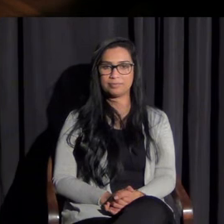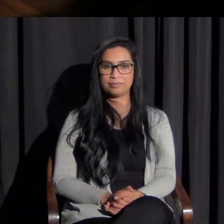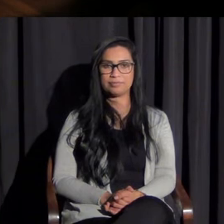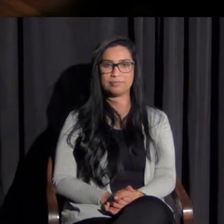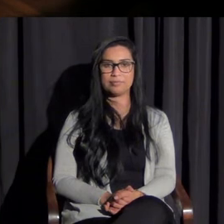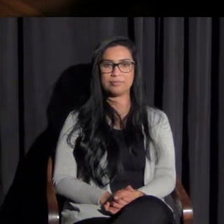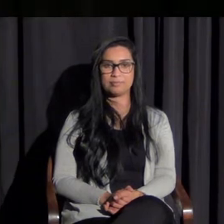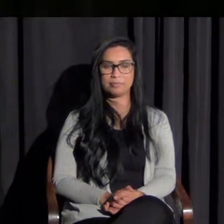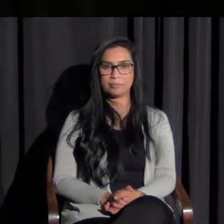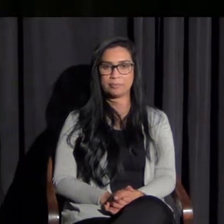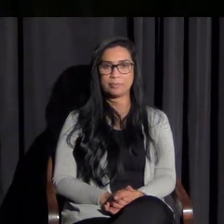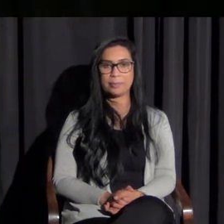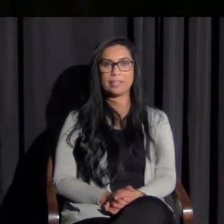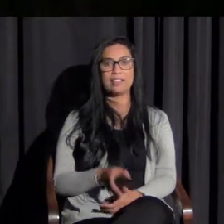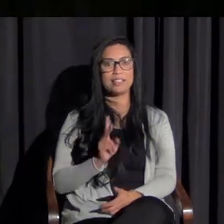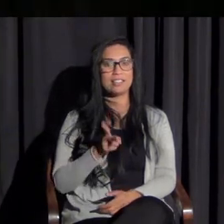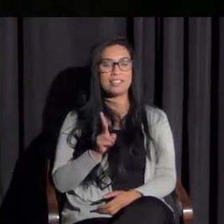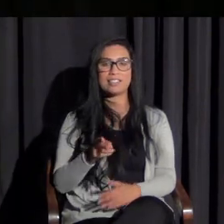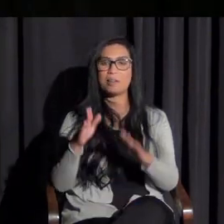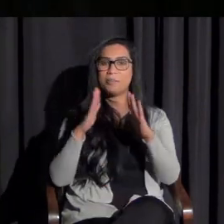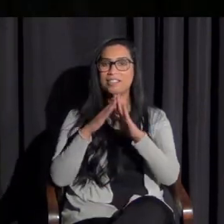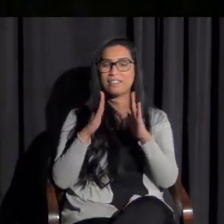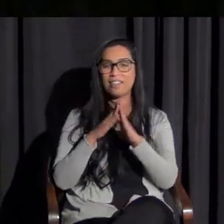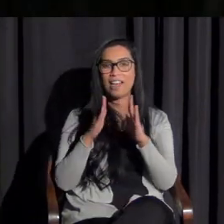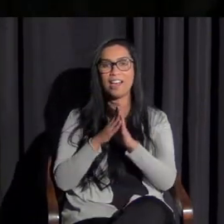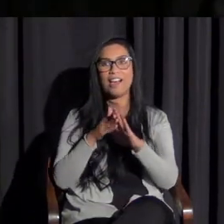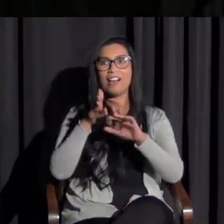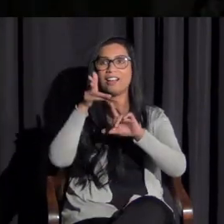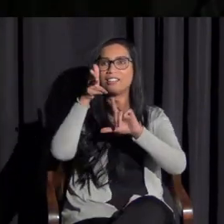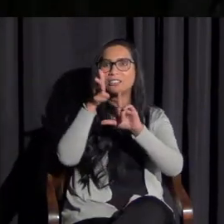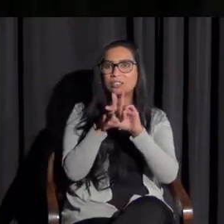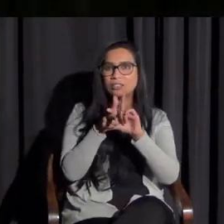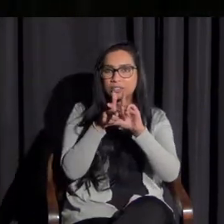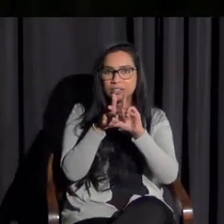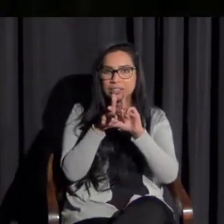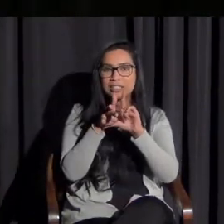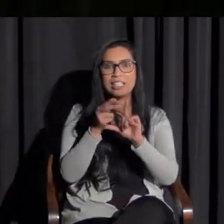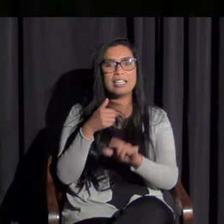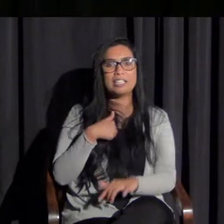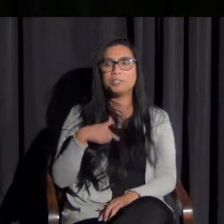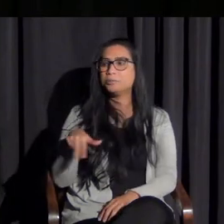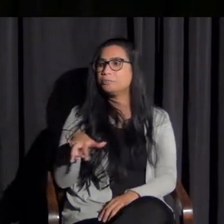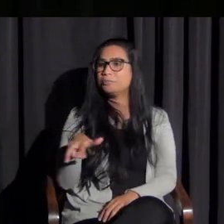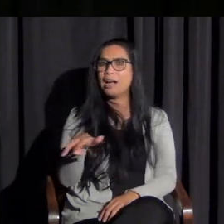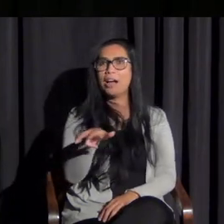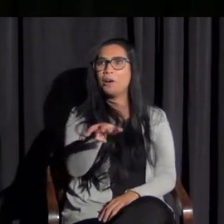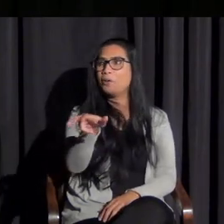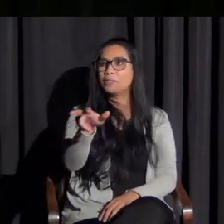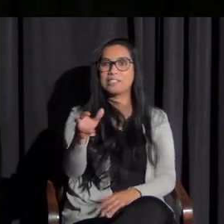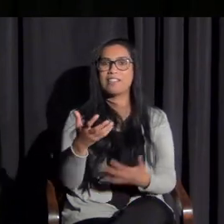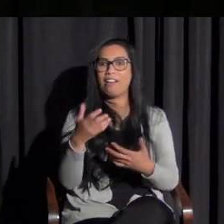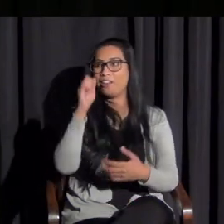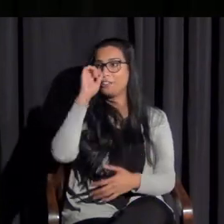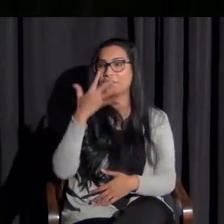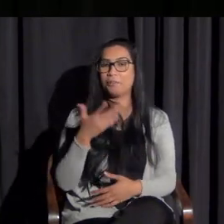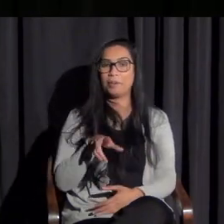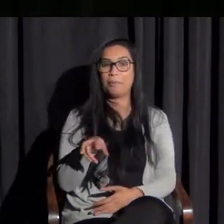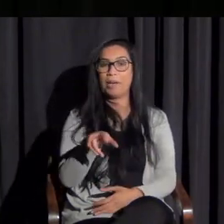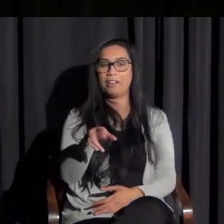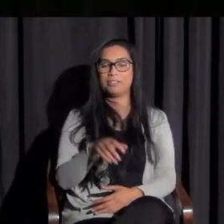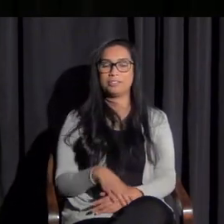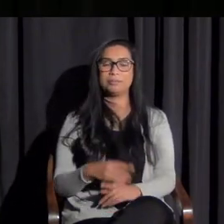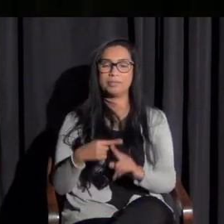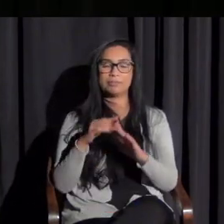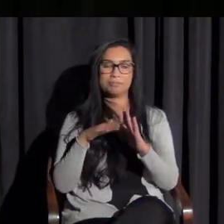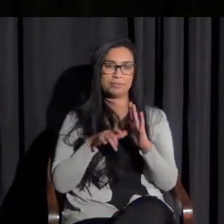em casa, na tela, o meu braço ele tendeu a pegar um mouse para ir andando com isso. Bom,